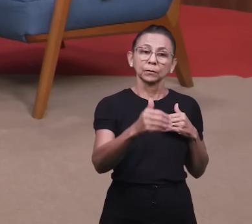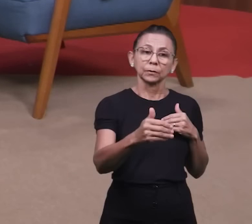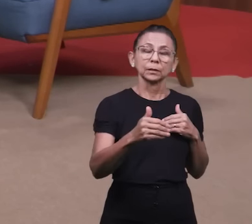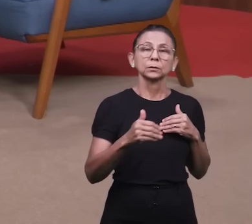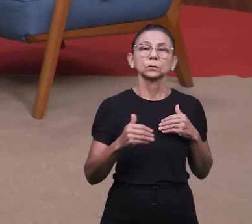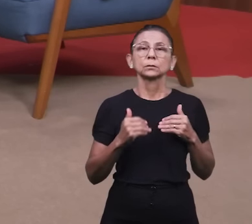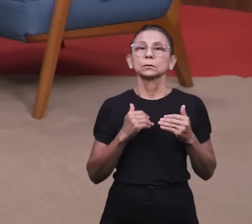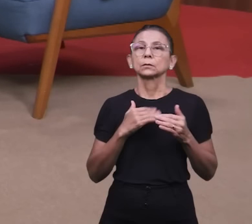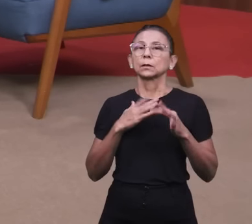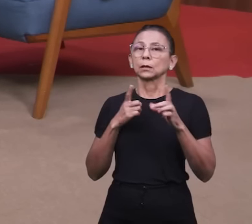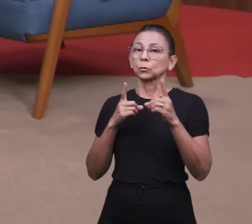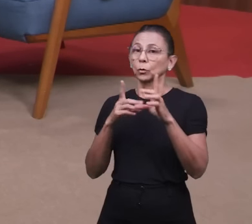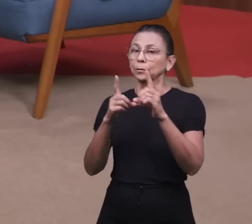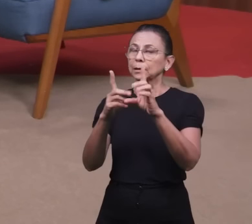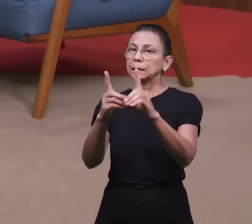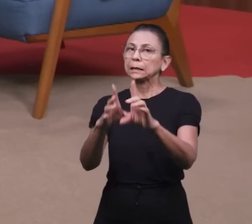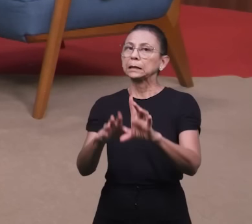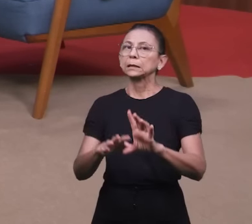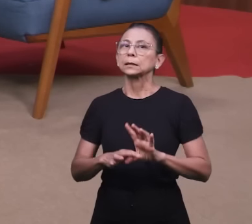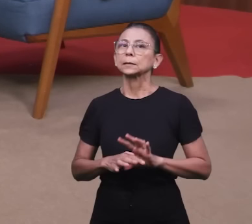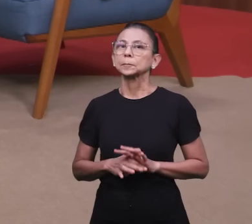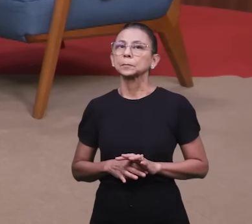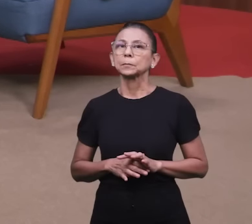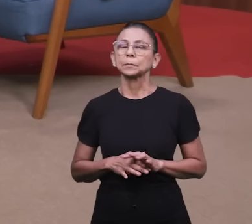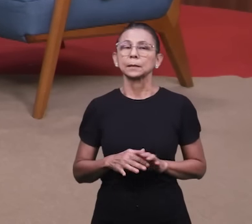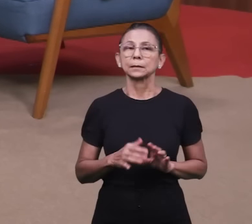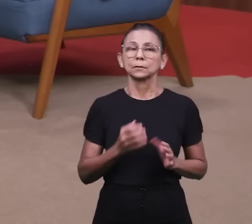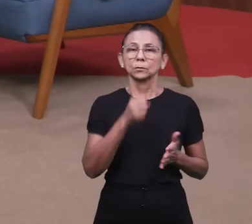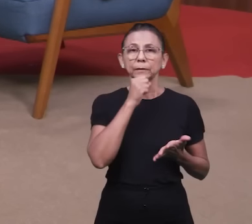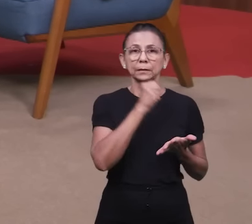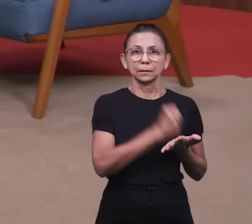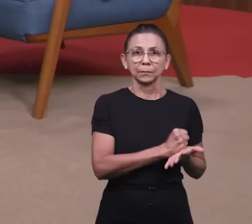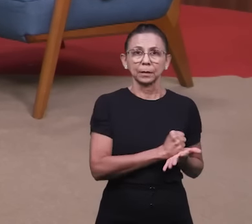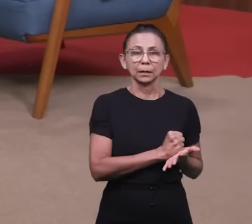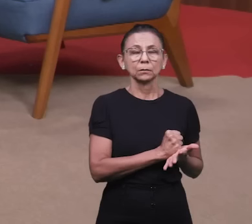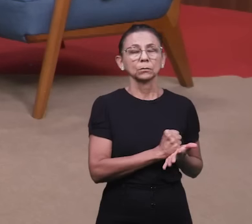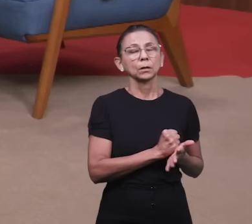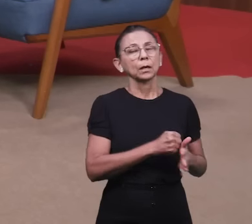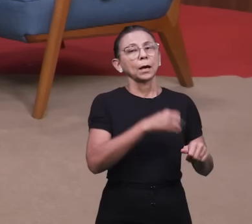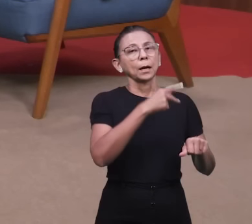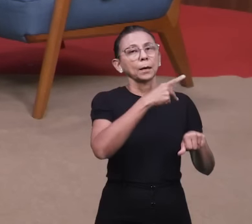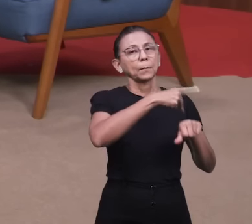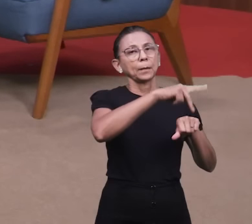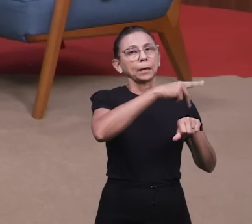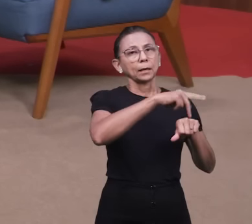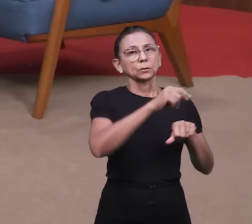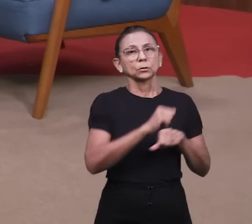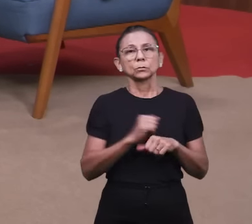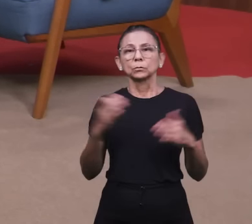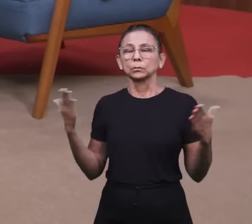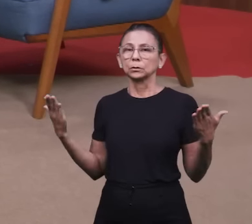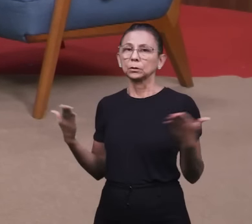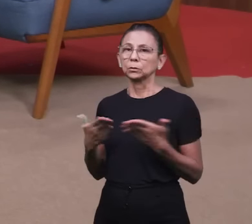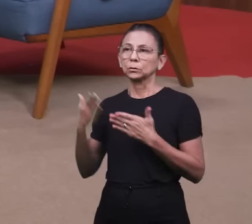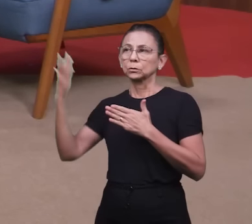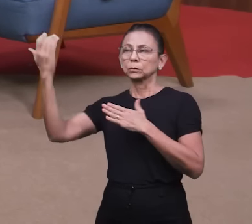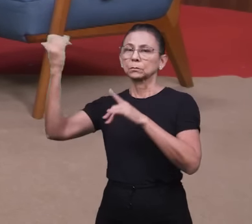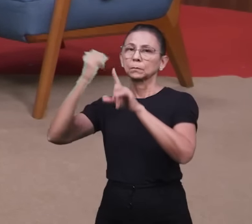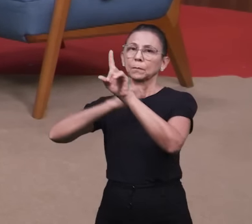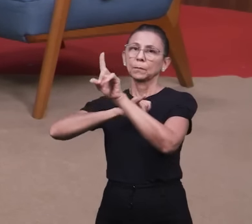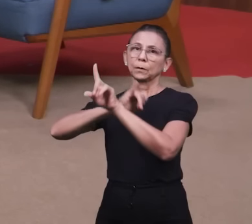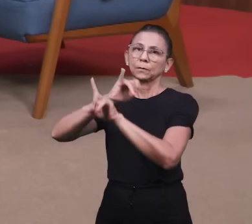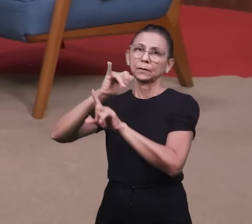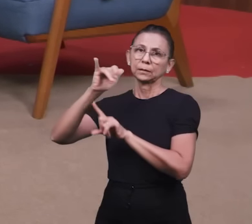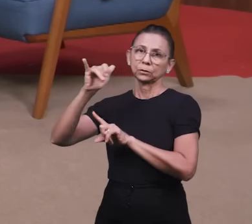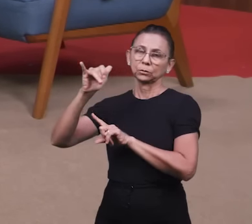Só que essa experiência era uma questão prática para aquele momento mas também Profética para